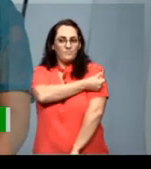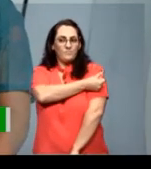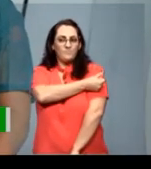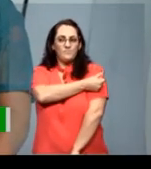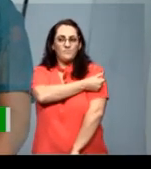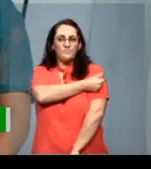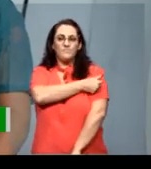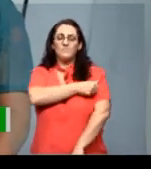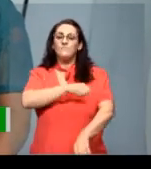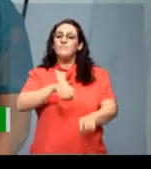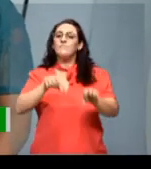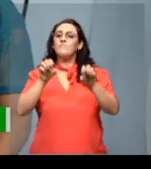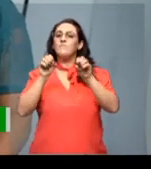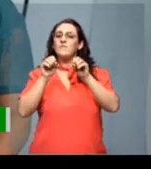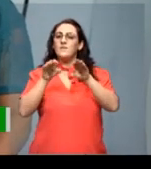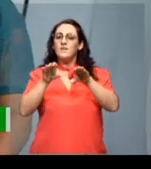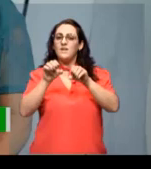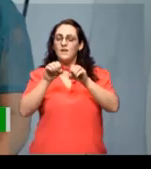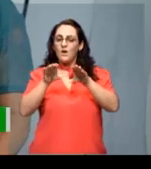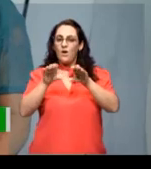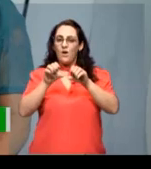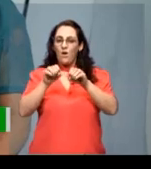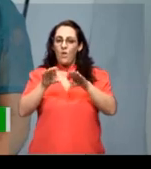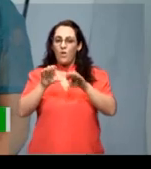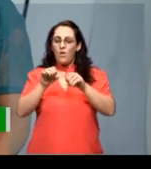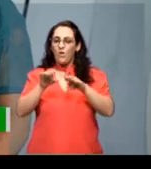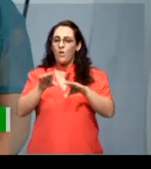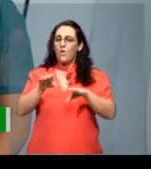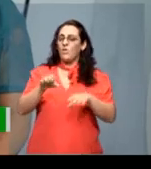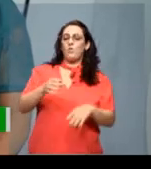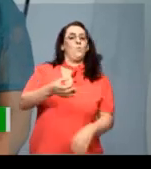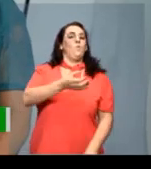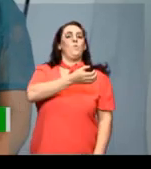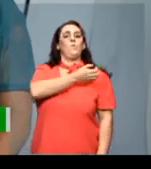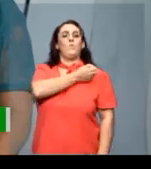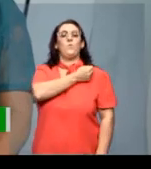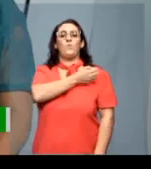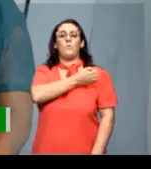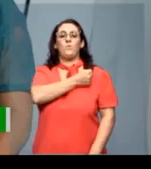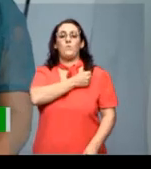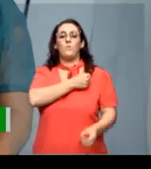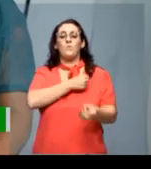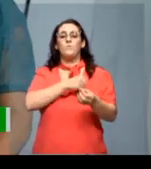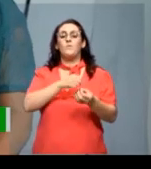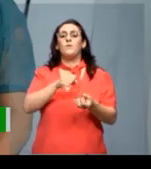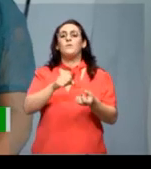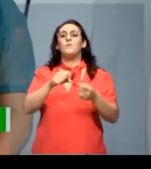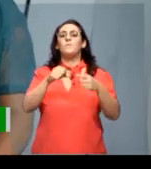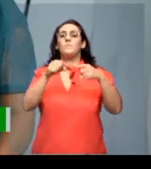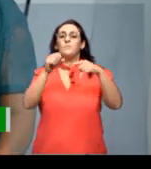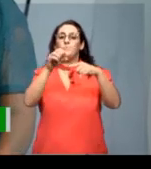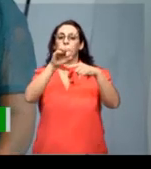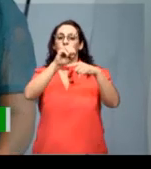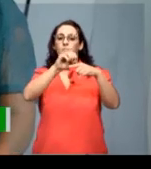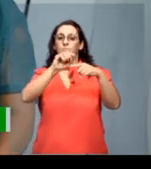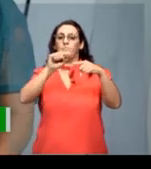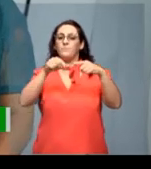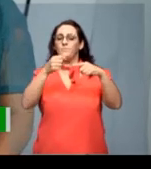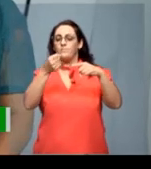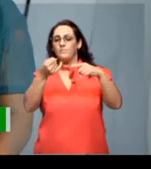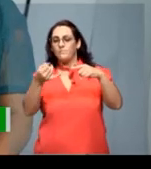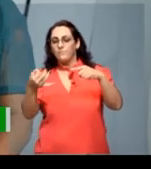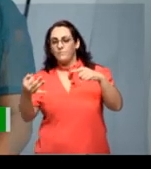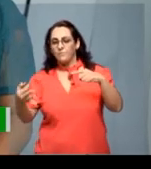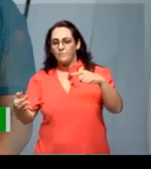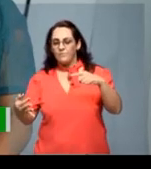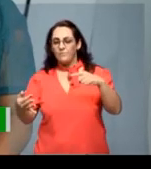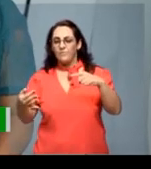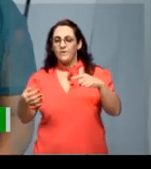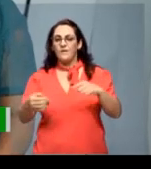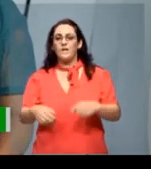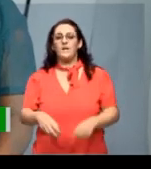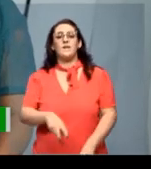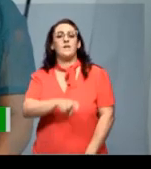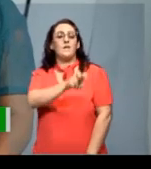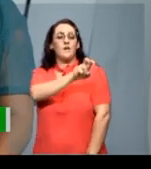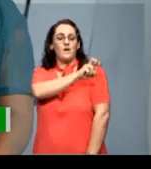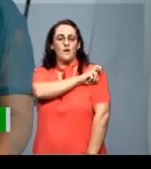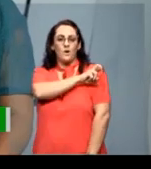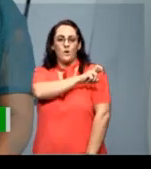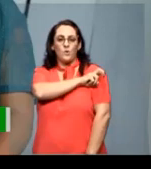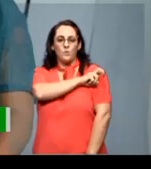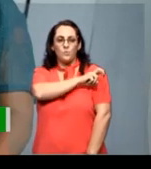gente trabalhou os números decimais, né? O quinto ano foram operações com